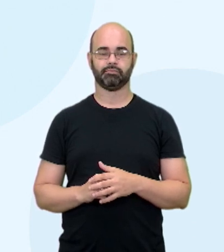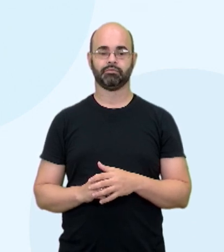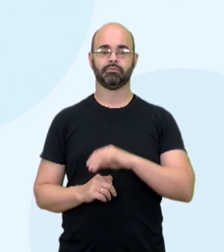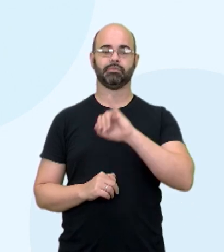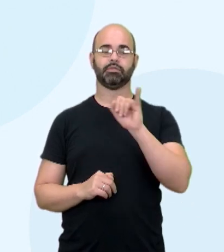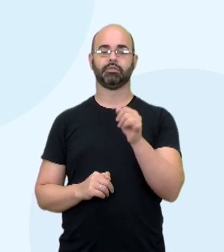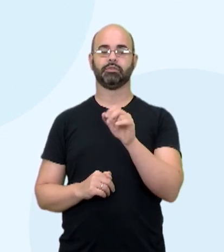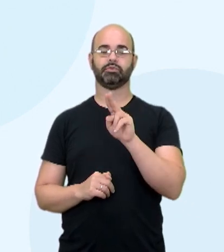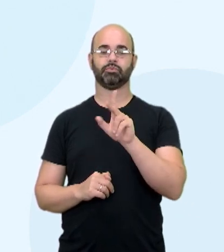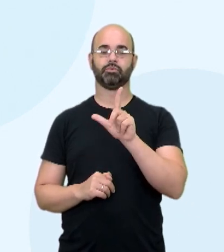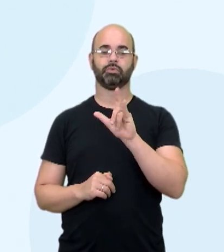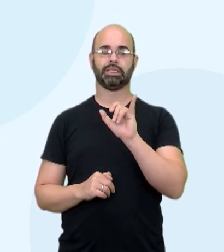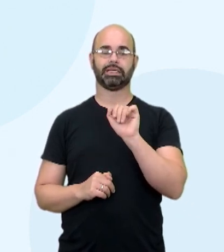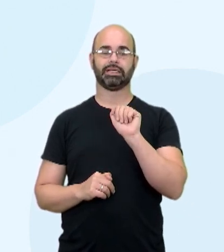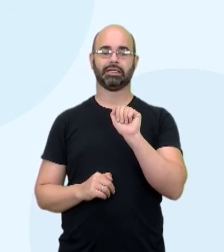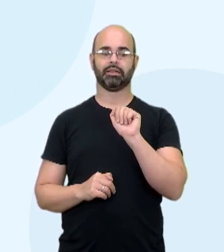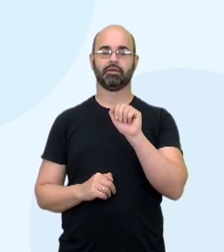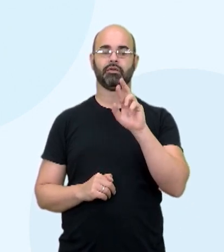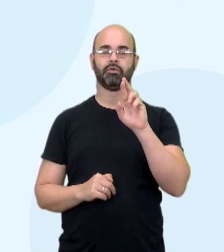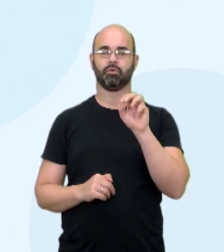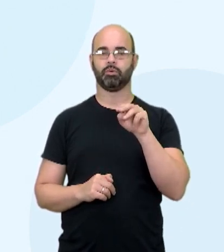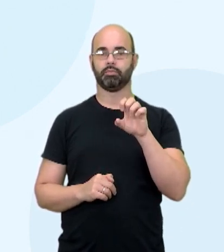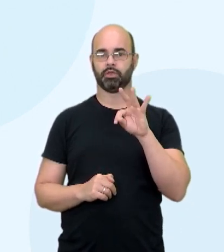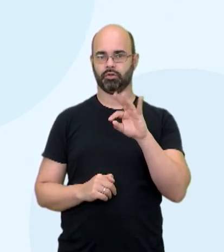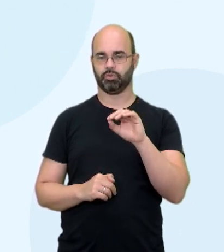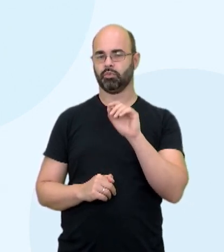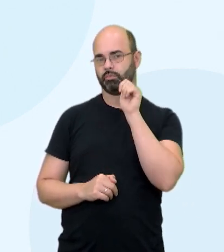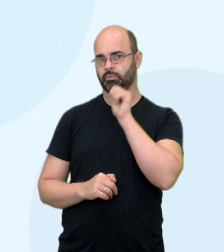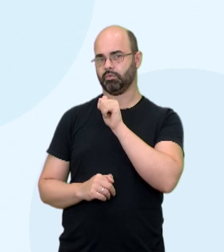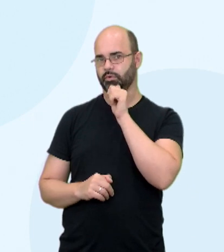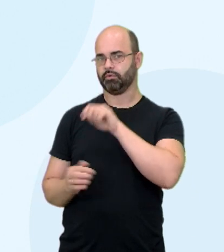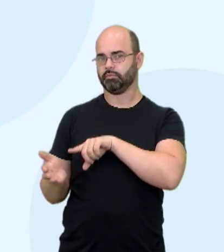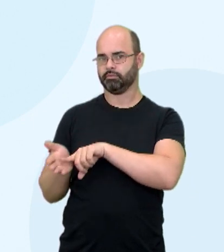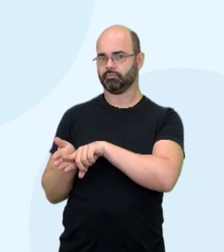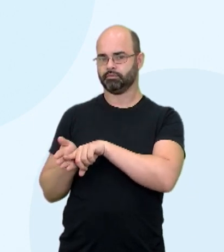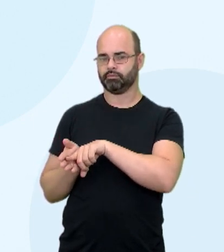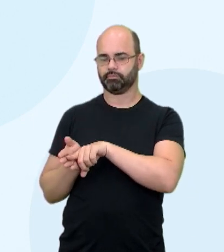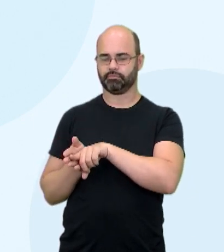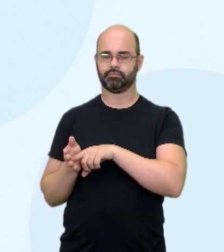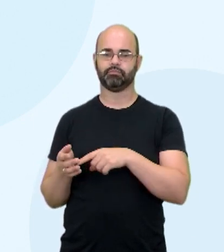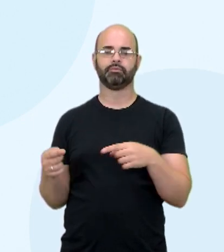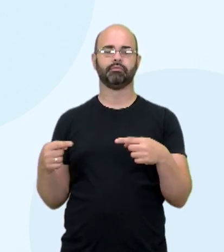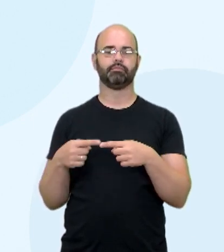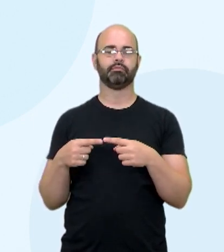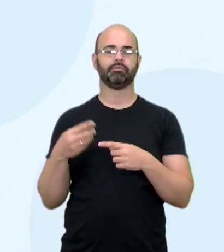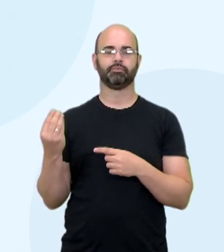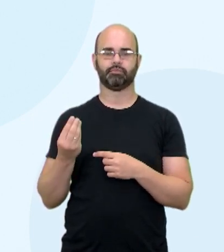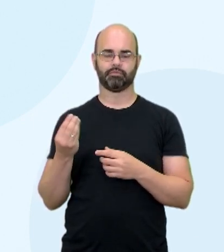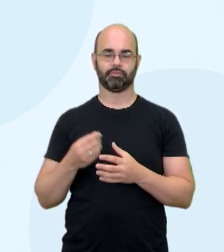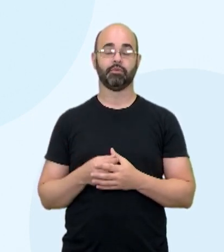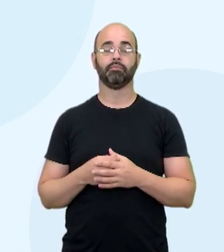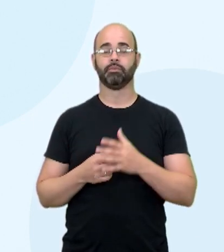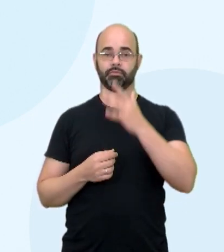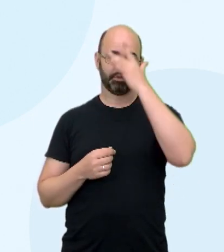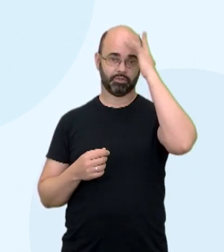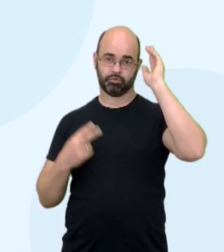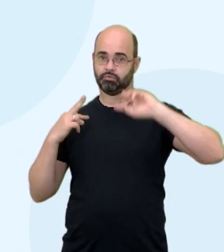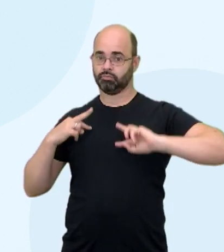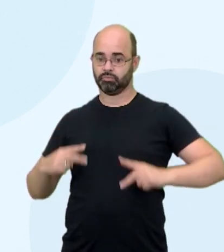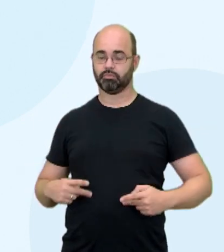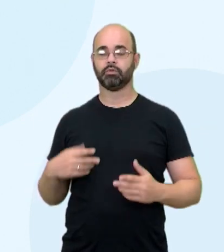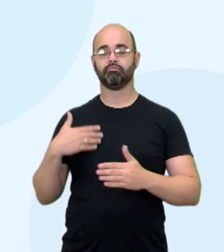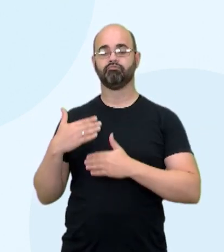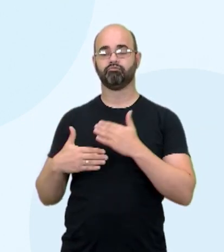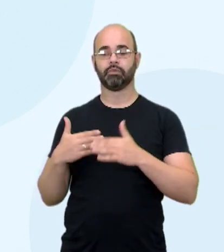bem claramente, né, as características aí, né, dessa relação do antropoceno. Então tá lá, o avanço da humanidade em